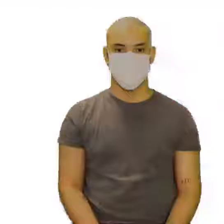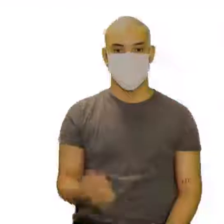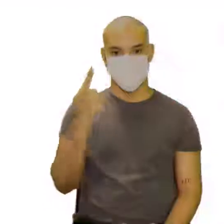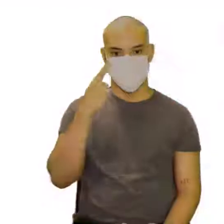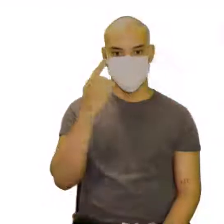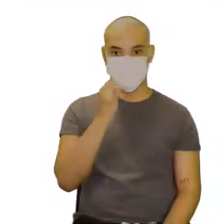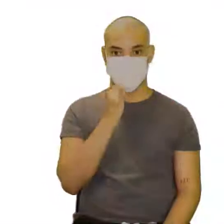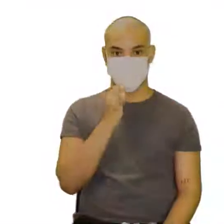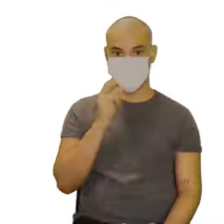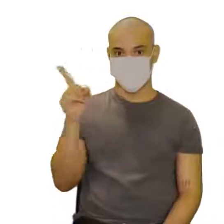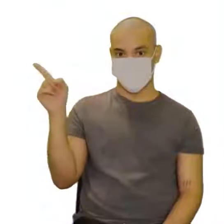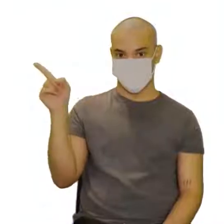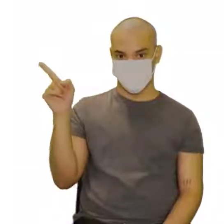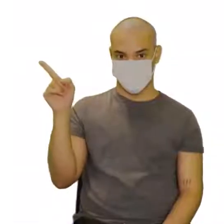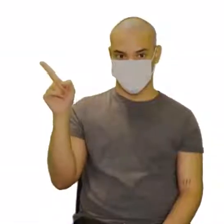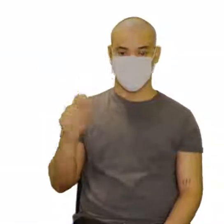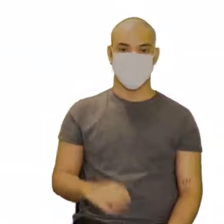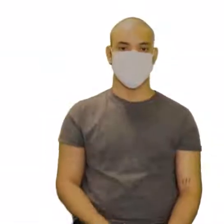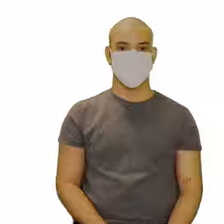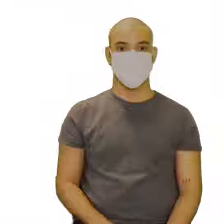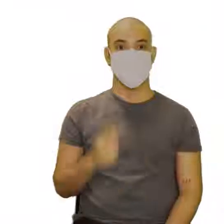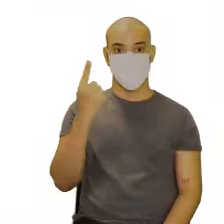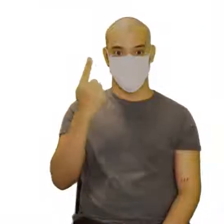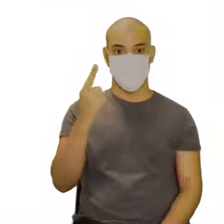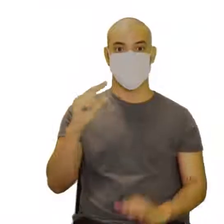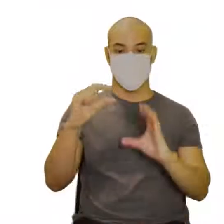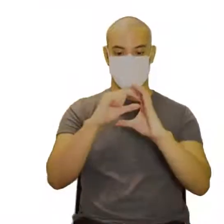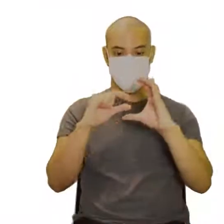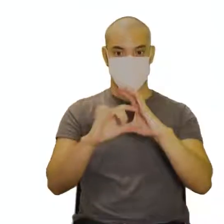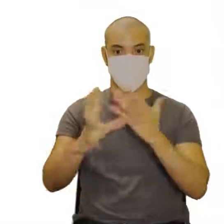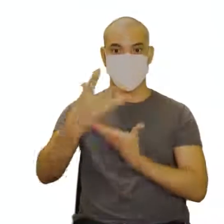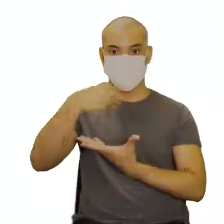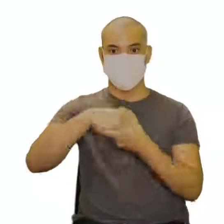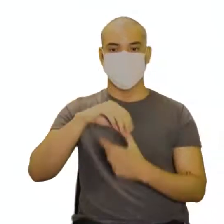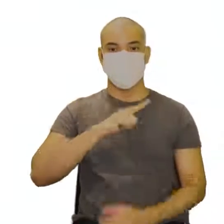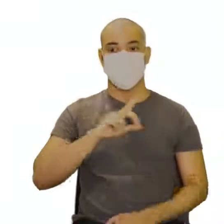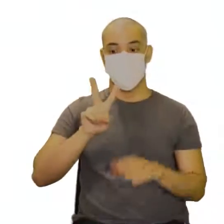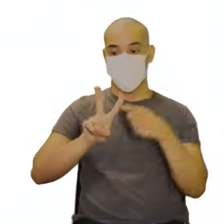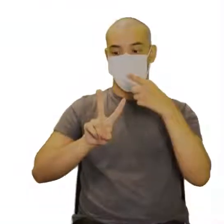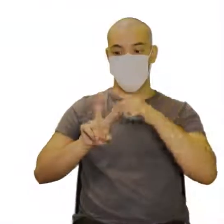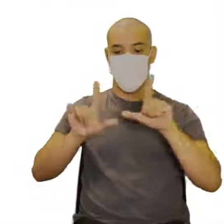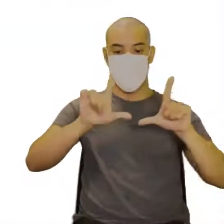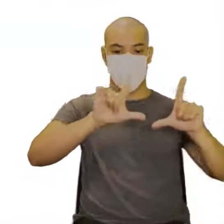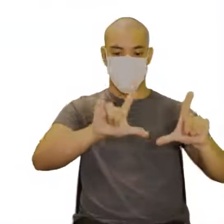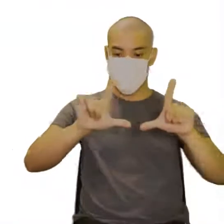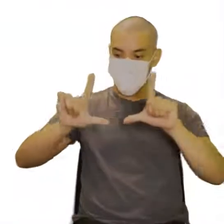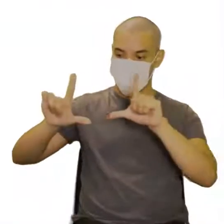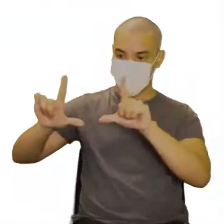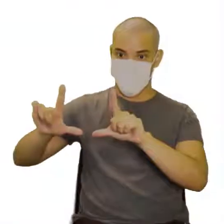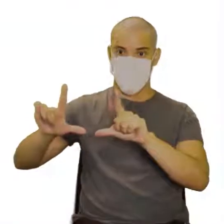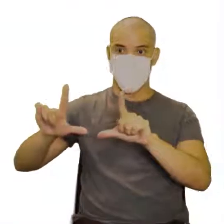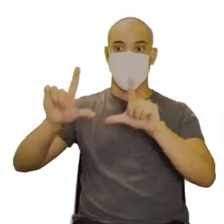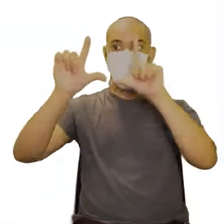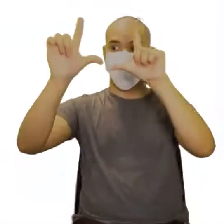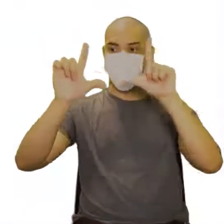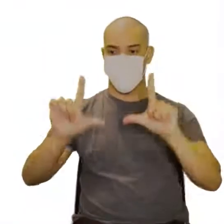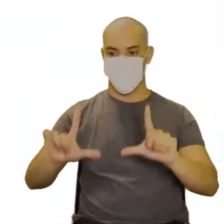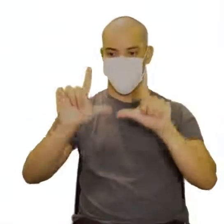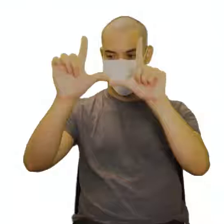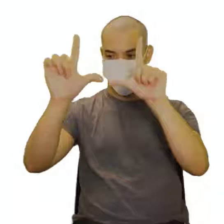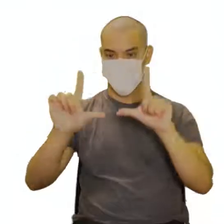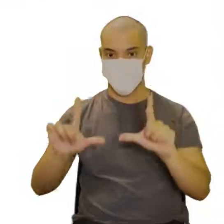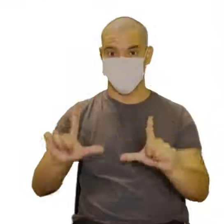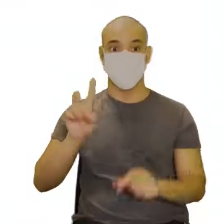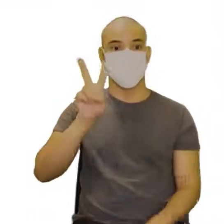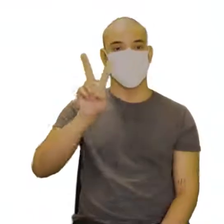exemplozinho. Um capacitor é constituído por duas placas paralelas, quadradas, de